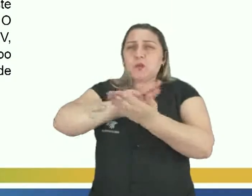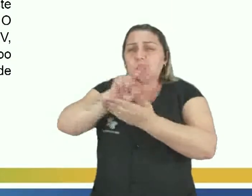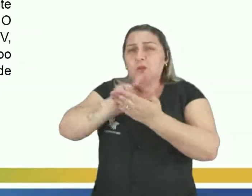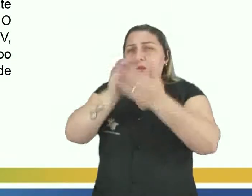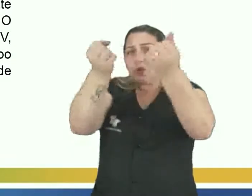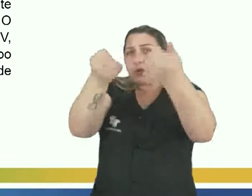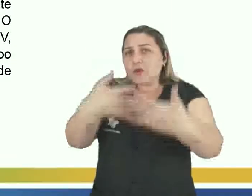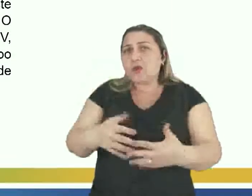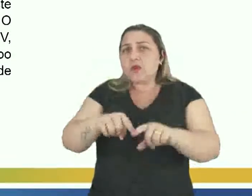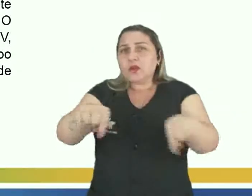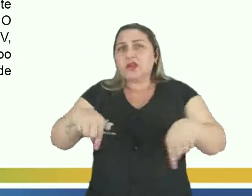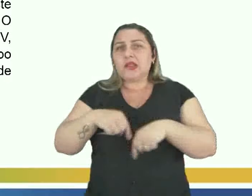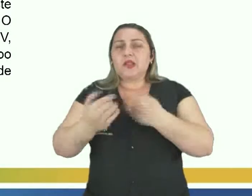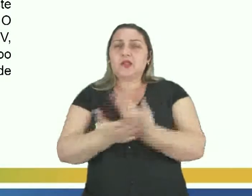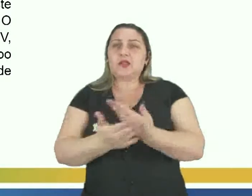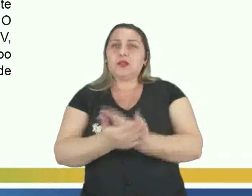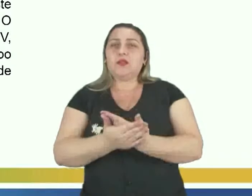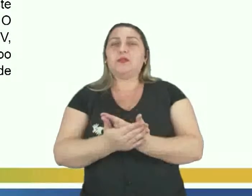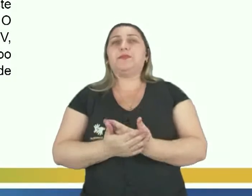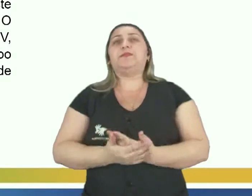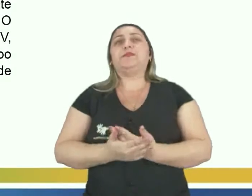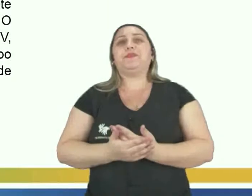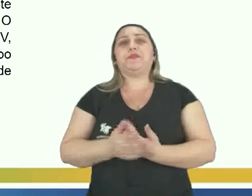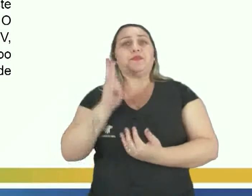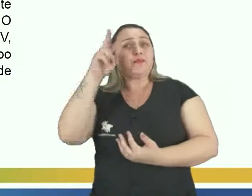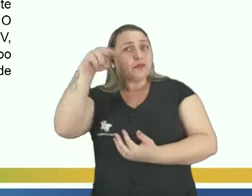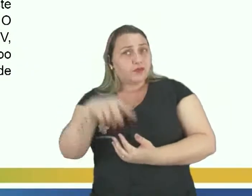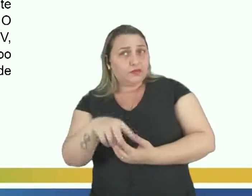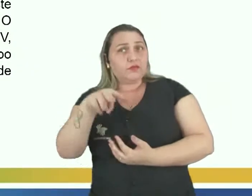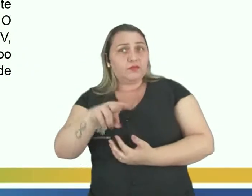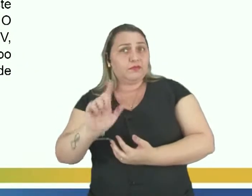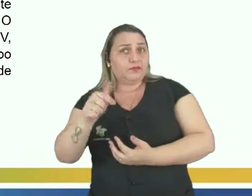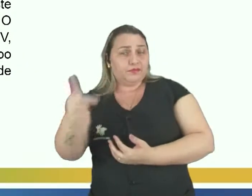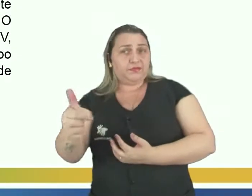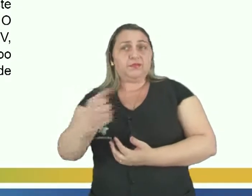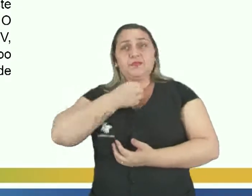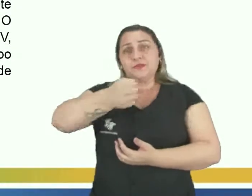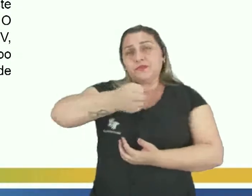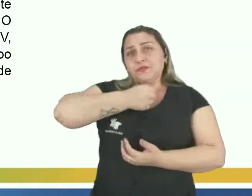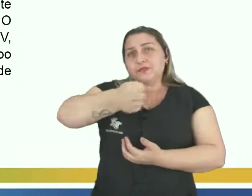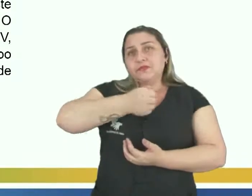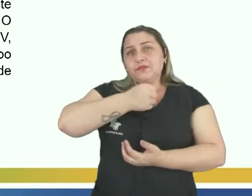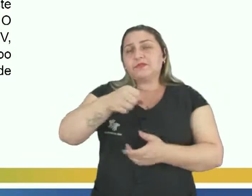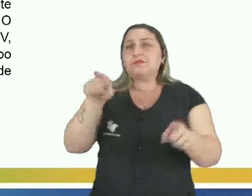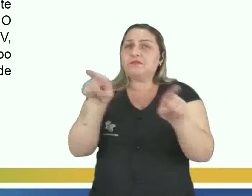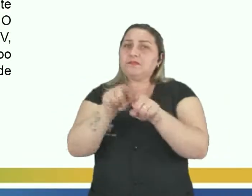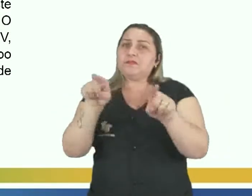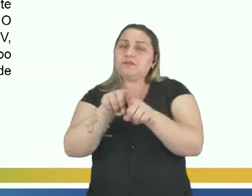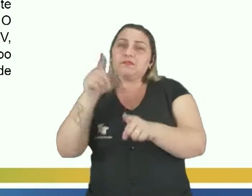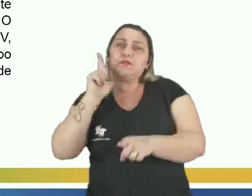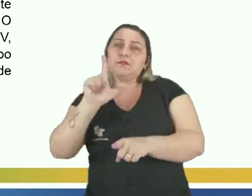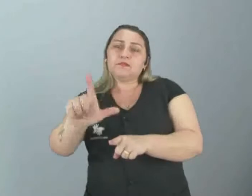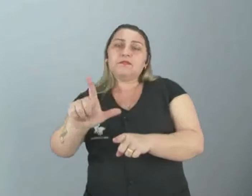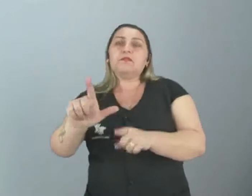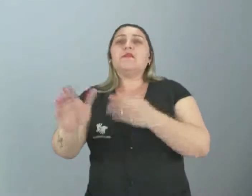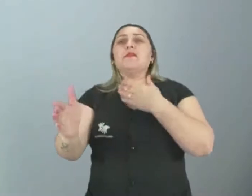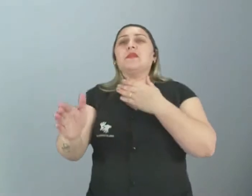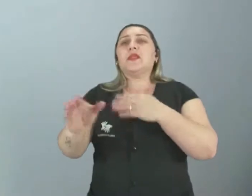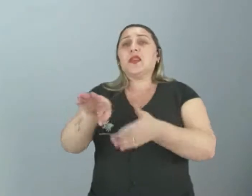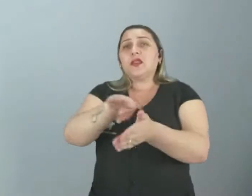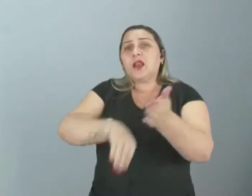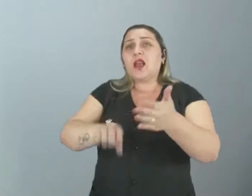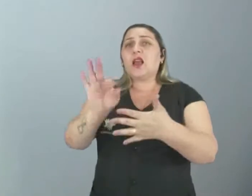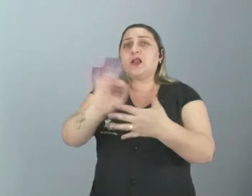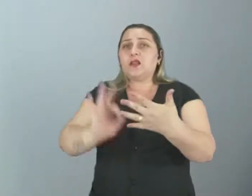outras explicações em sala de aula. Quando a gente olha essa outra parte da entrevista, a gente também consegue tirar alguns elementos e